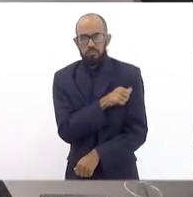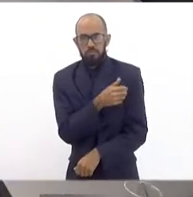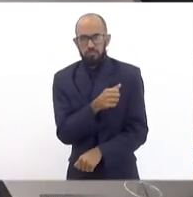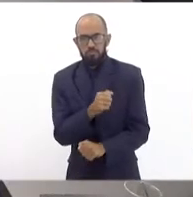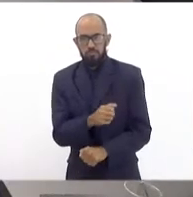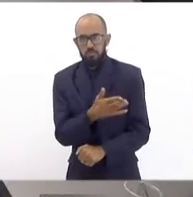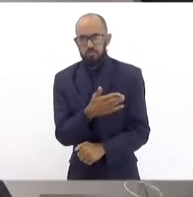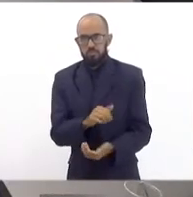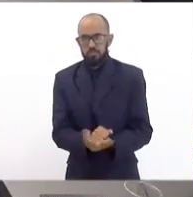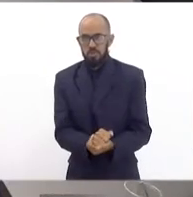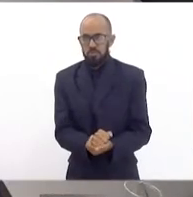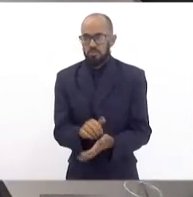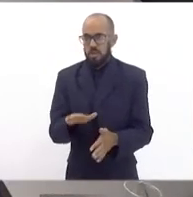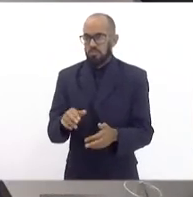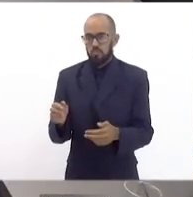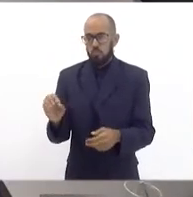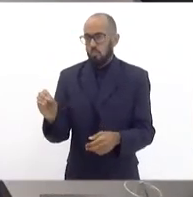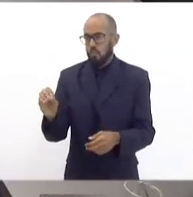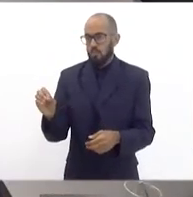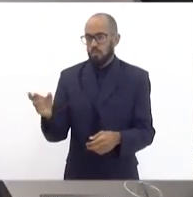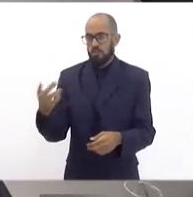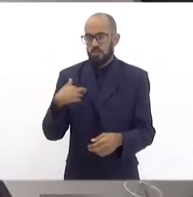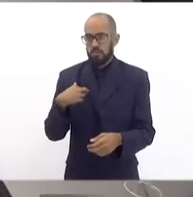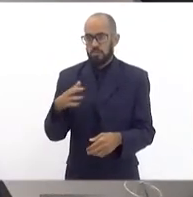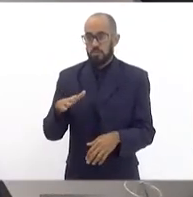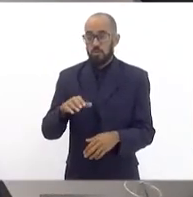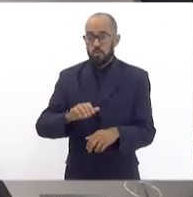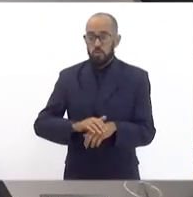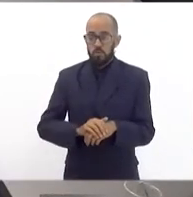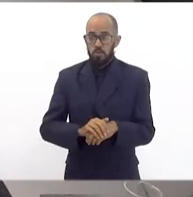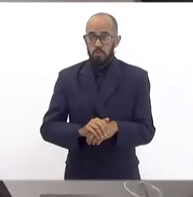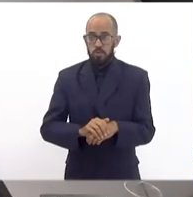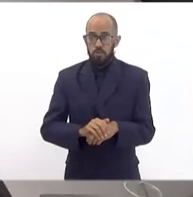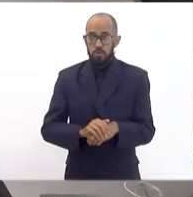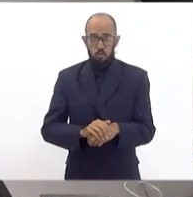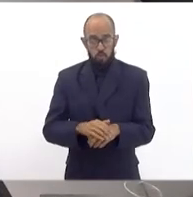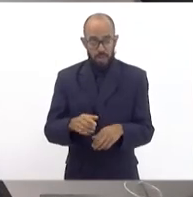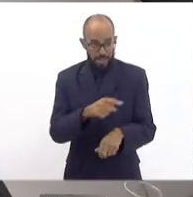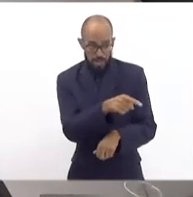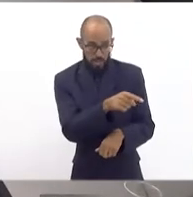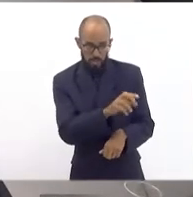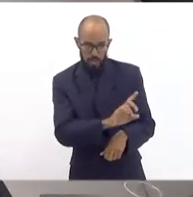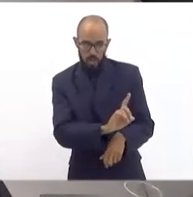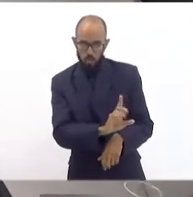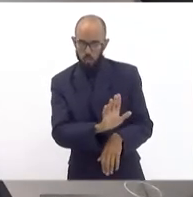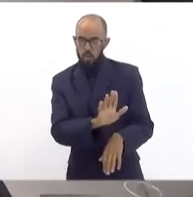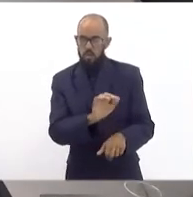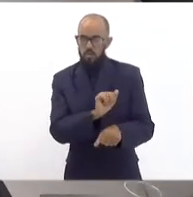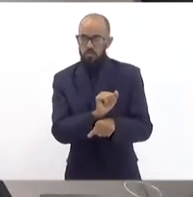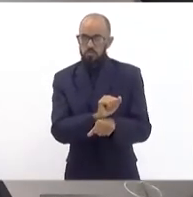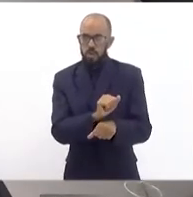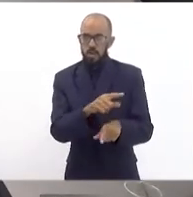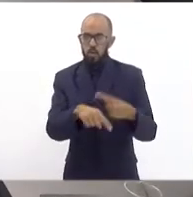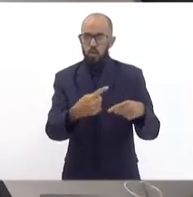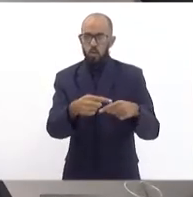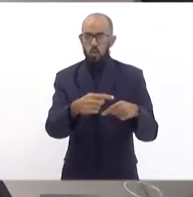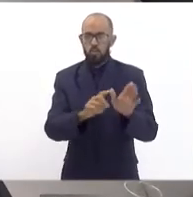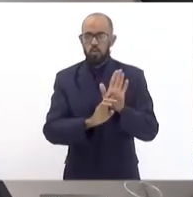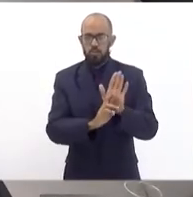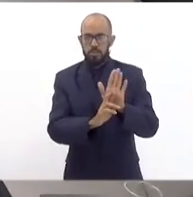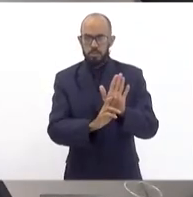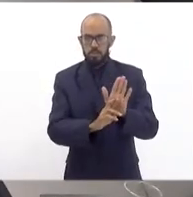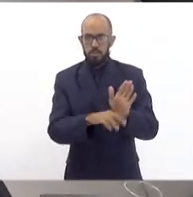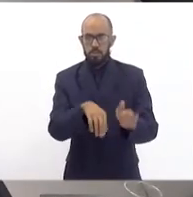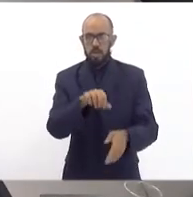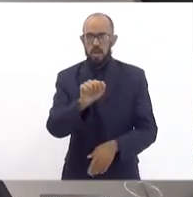Deputada, ninguém vai responder. Não, ele vai responder num outro momento, não ele, mas vai vir um outro representante da Getransp, tá certo? Que